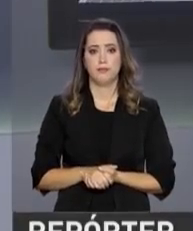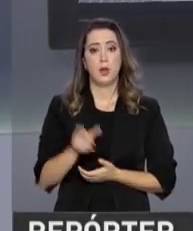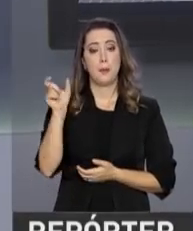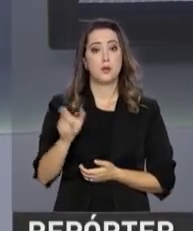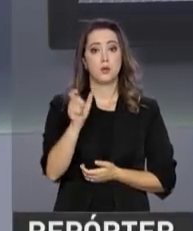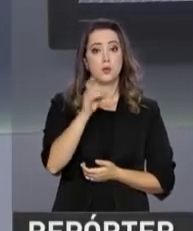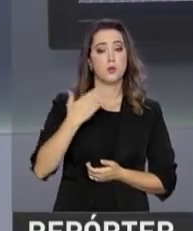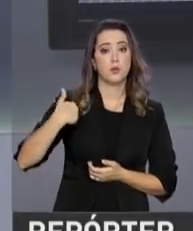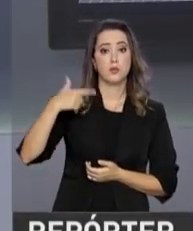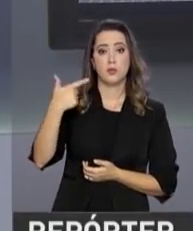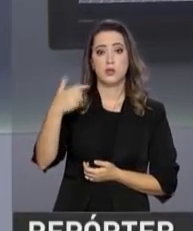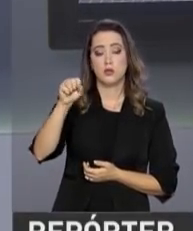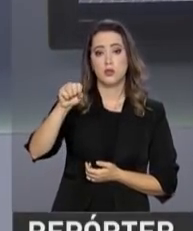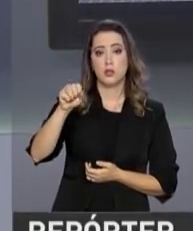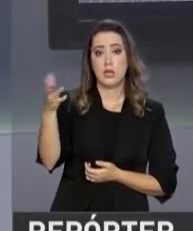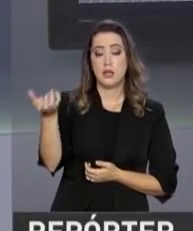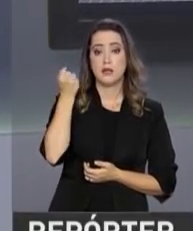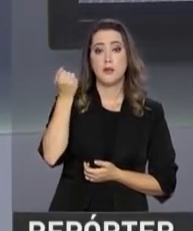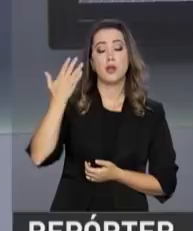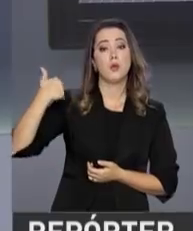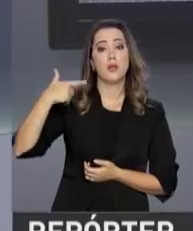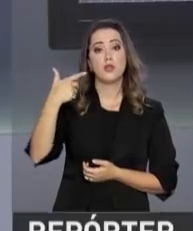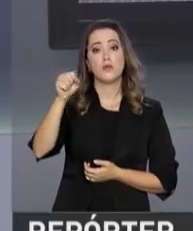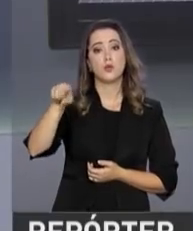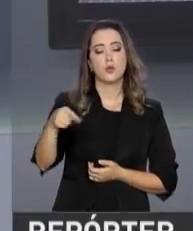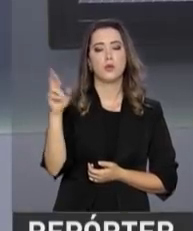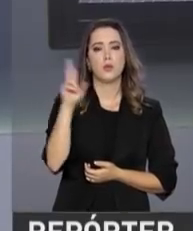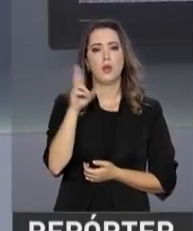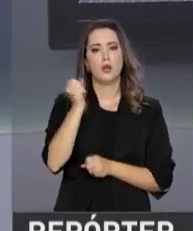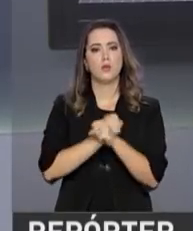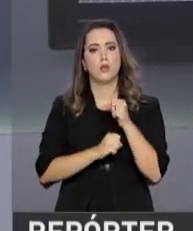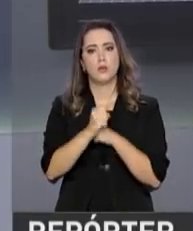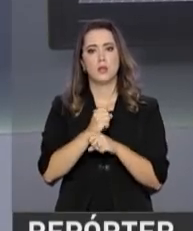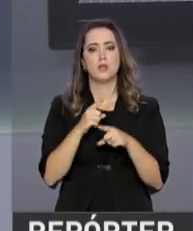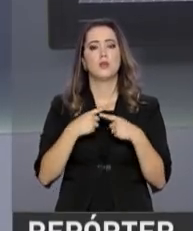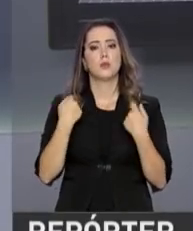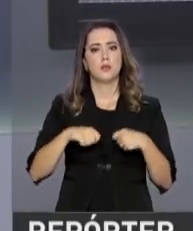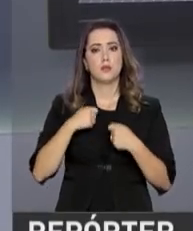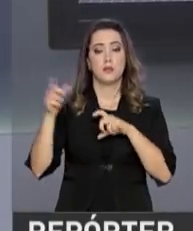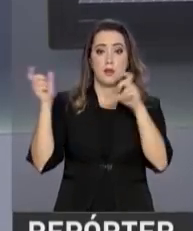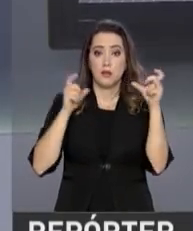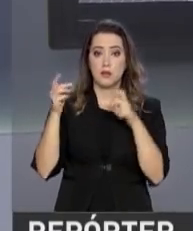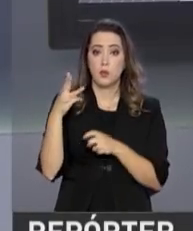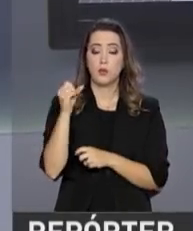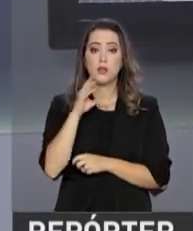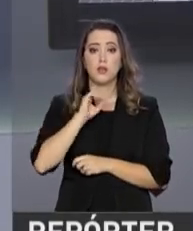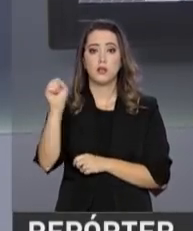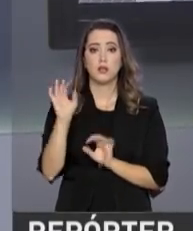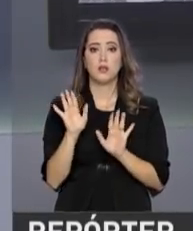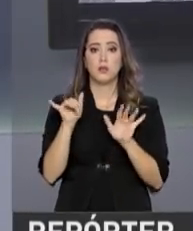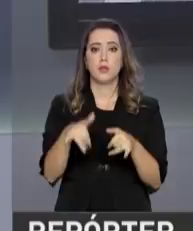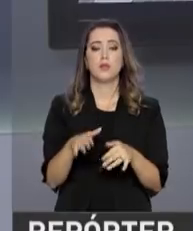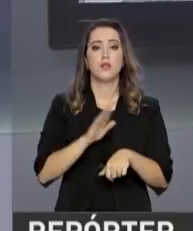Contribuintes que receberam mais de R$ 28 mil no ano passado precisam ficar atentos. Dia 30 de abril termina o prazo para o envio